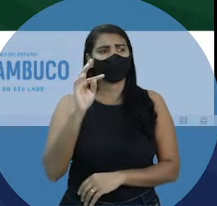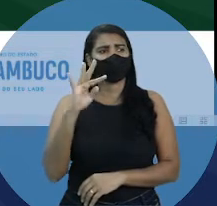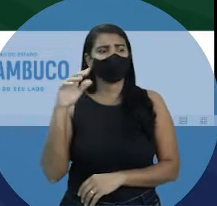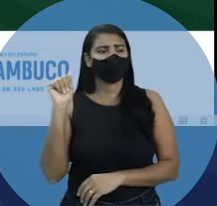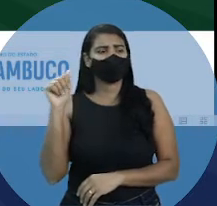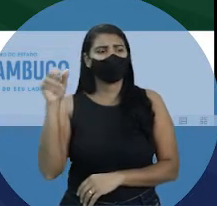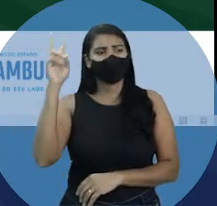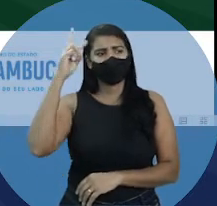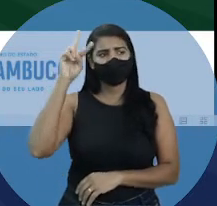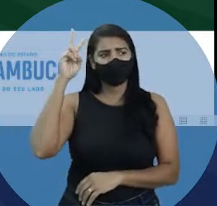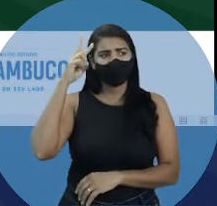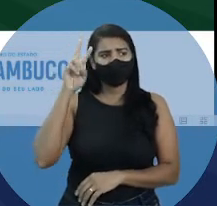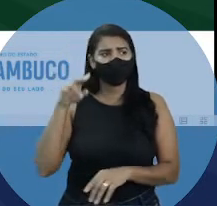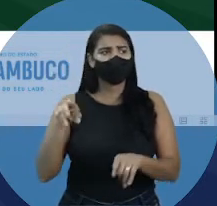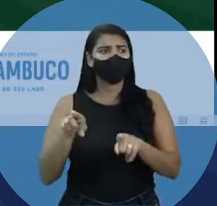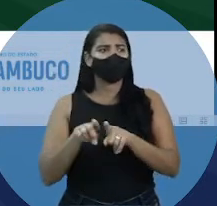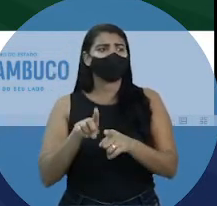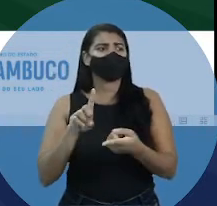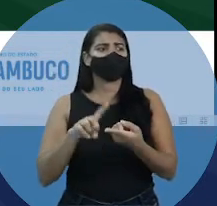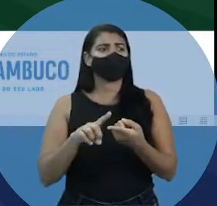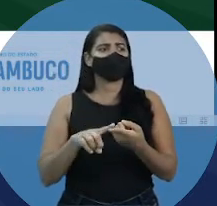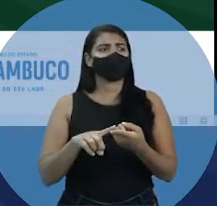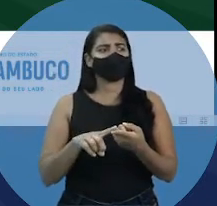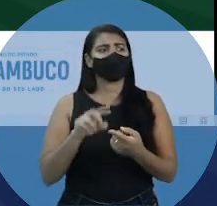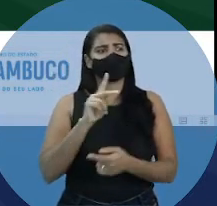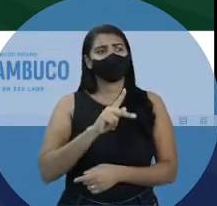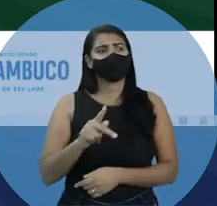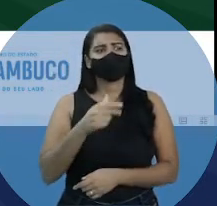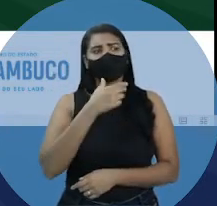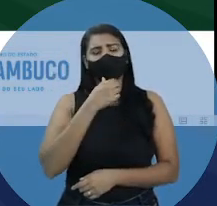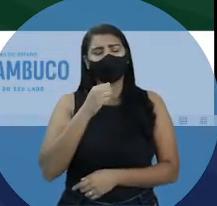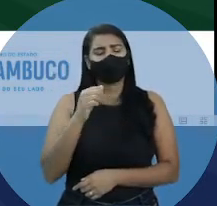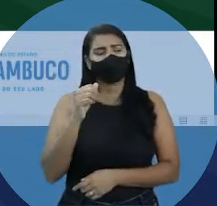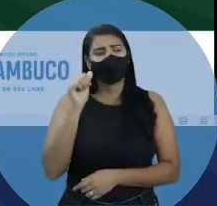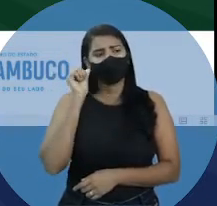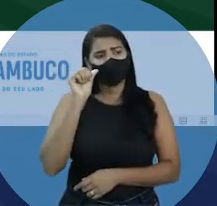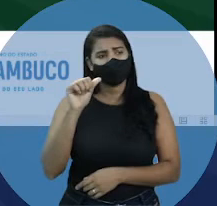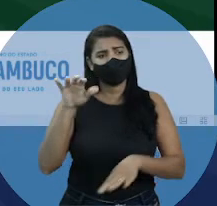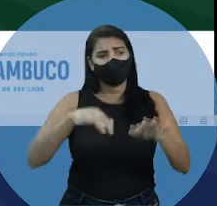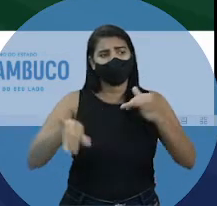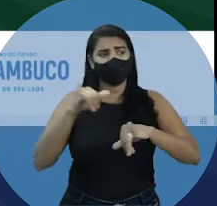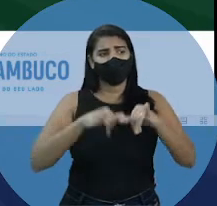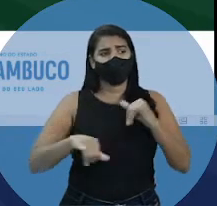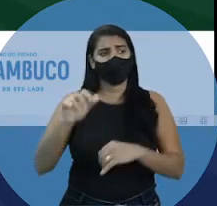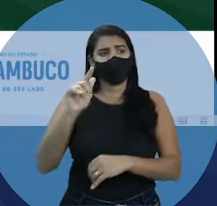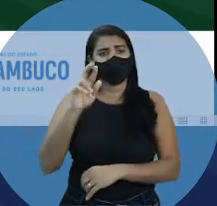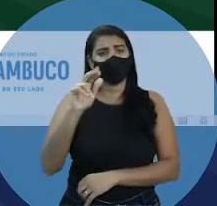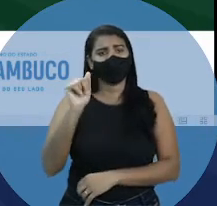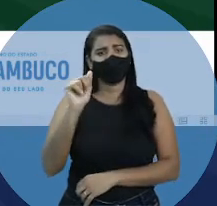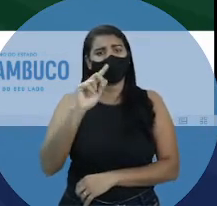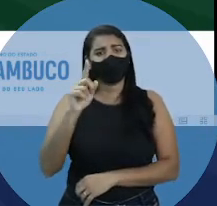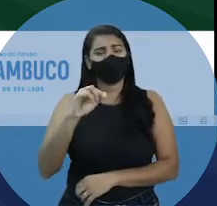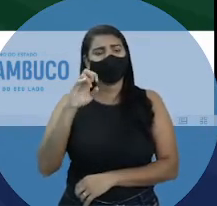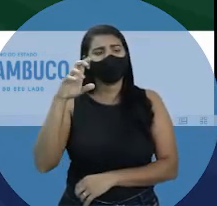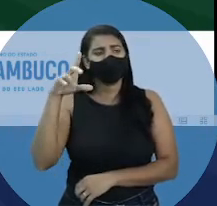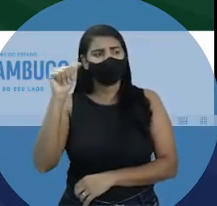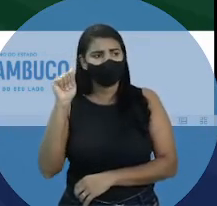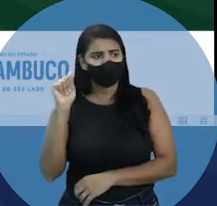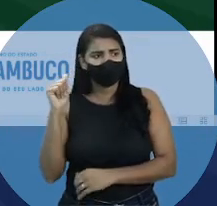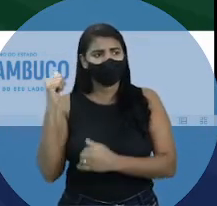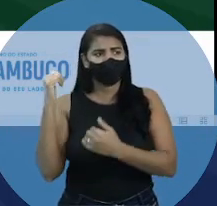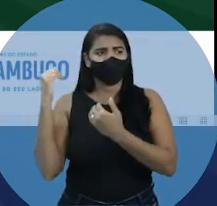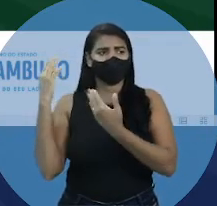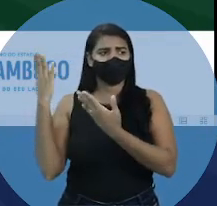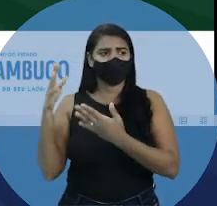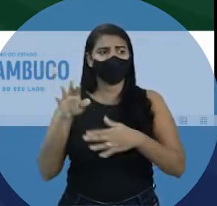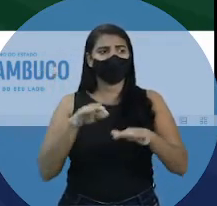História, e a professora Graziela, que é de Química. A professora de